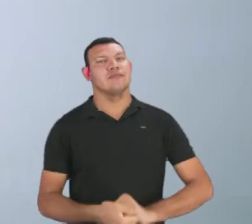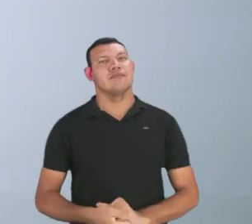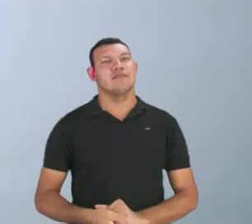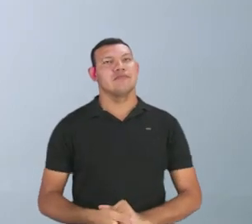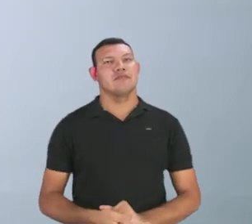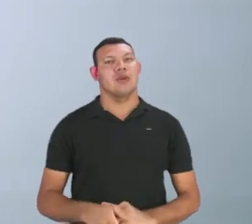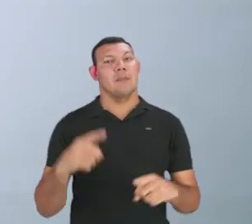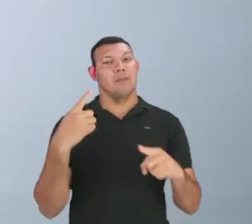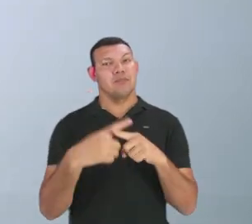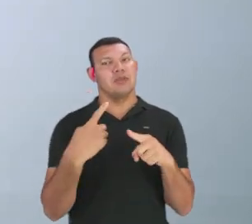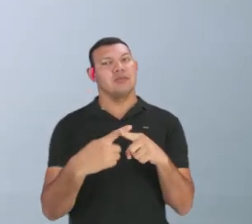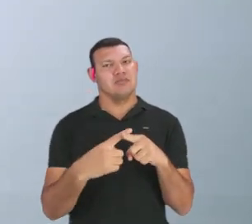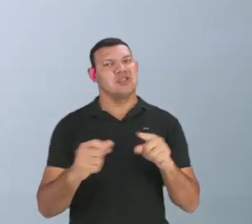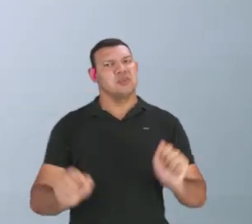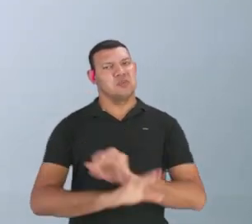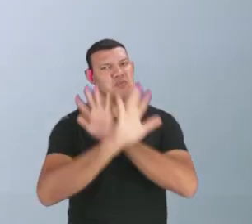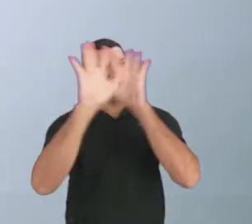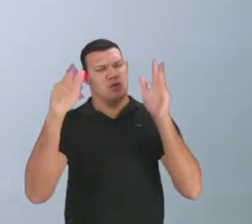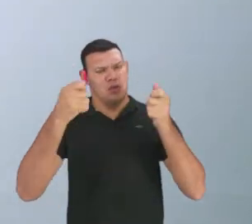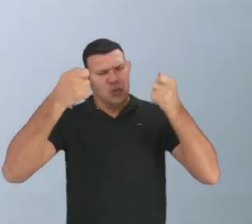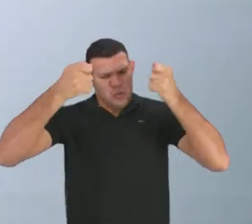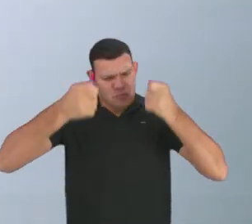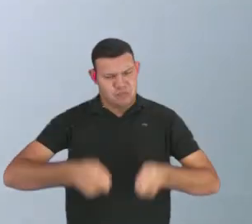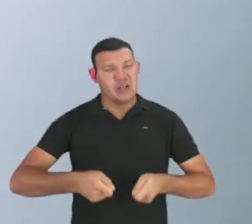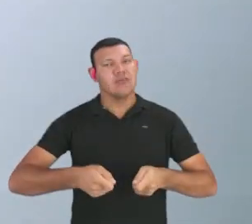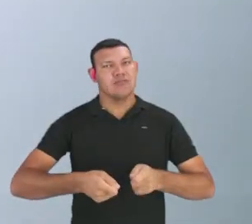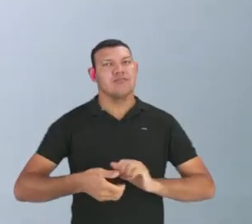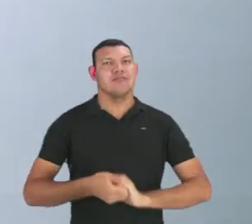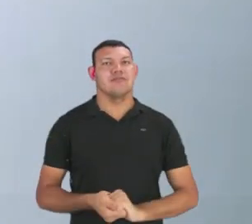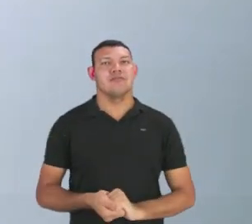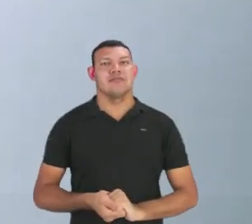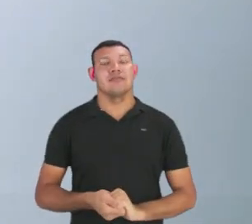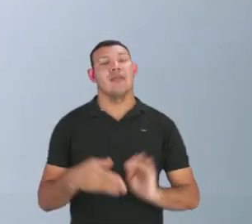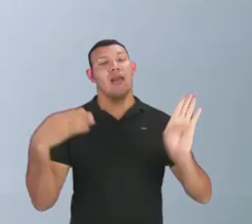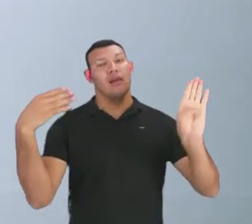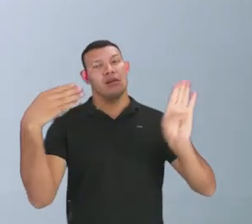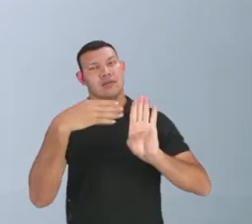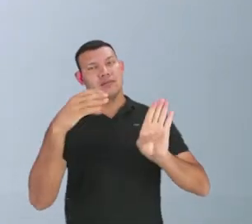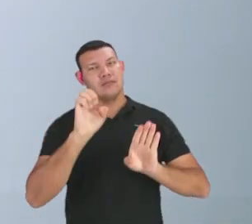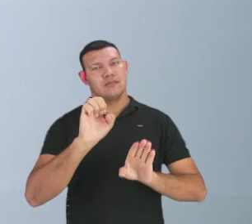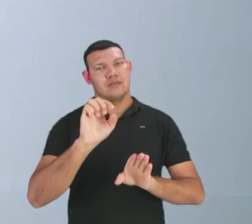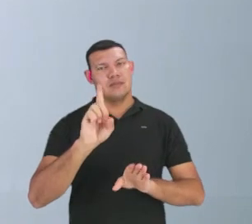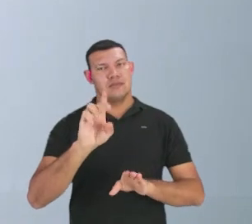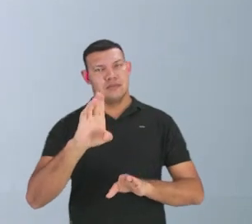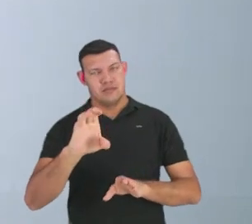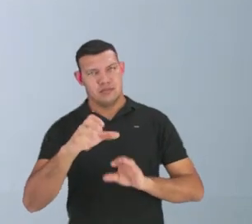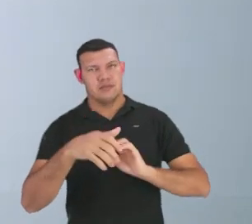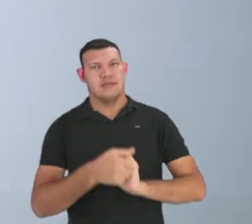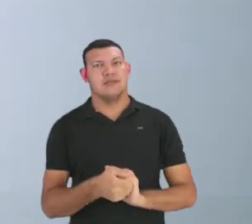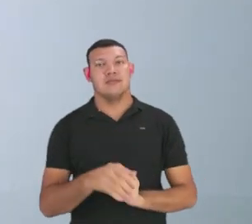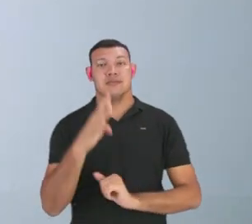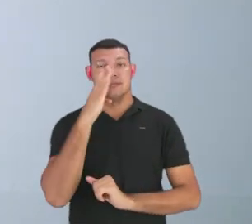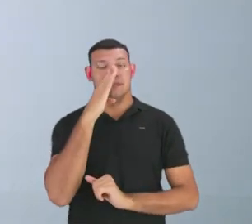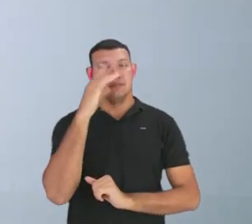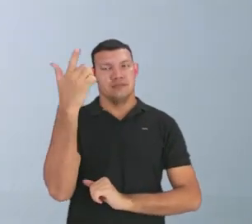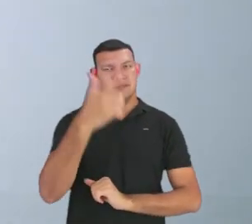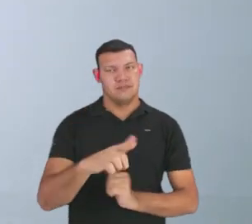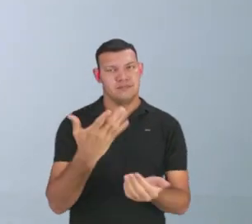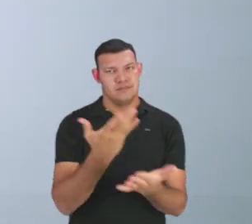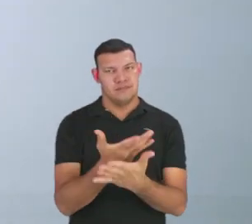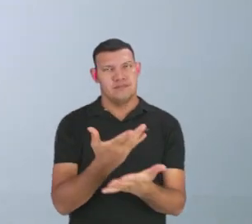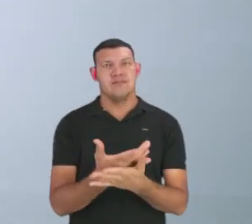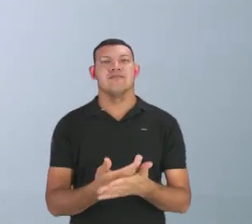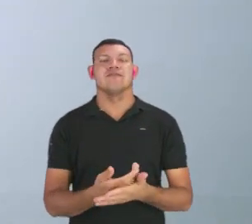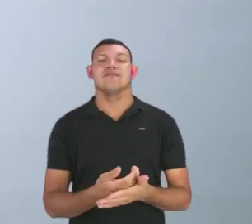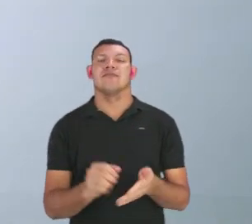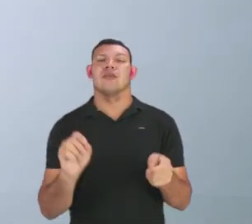muito autoritária. Então, gente, acessem a plataforma, revejam esta aula, refaçam